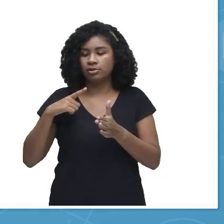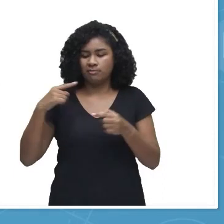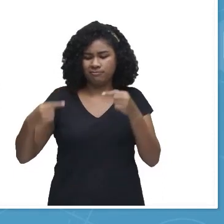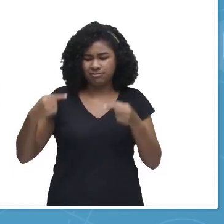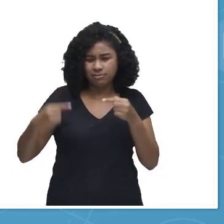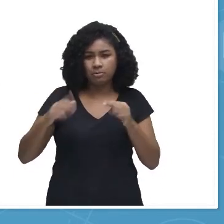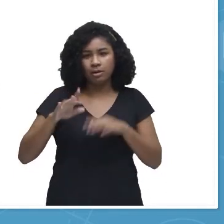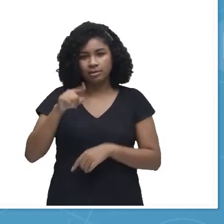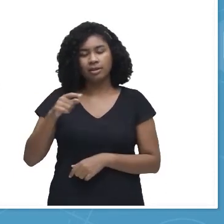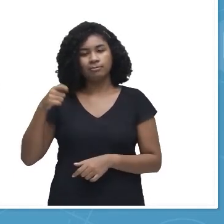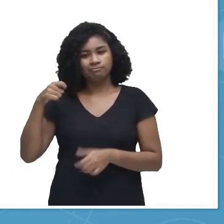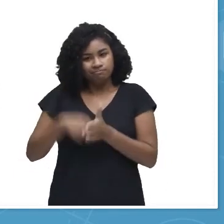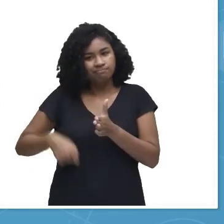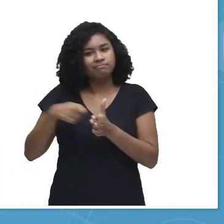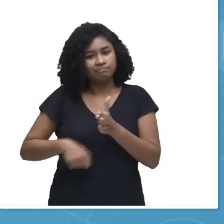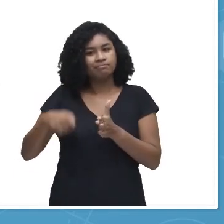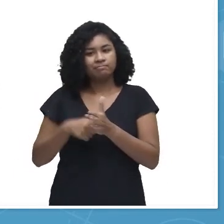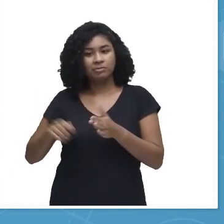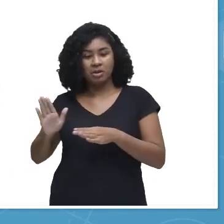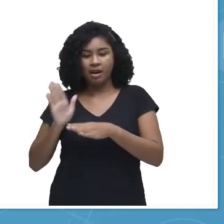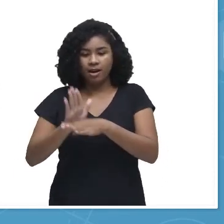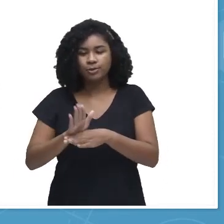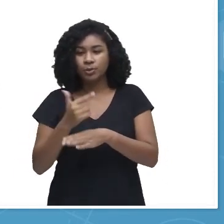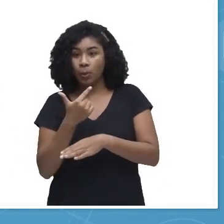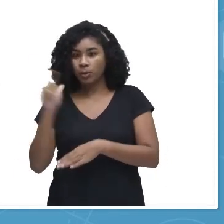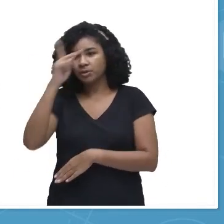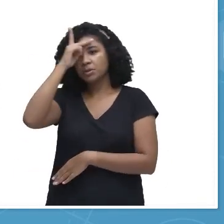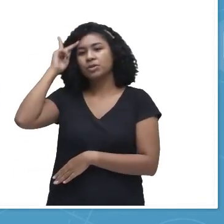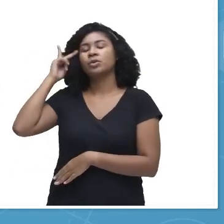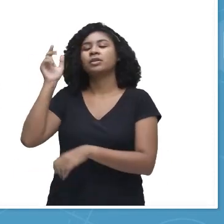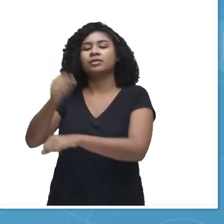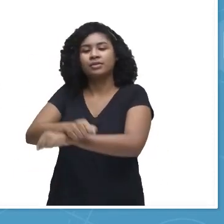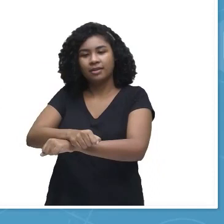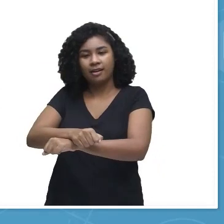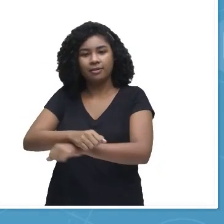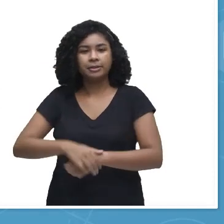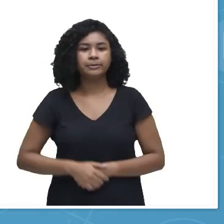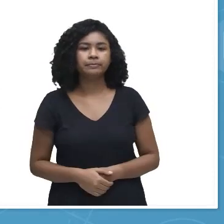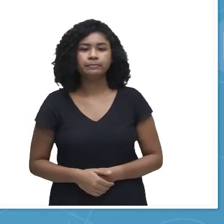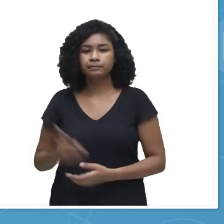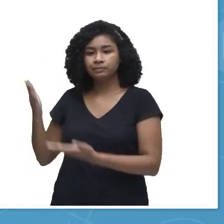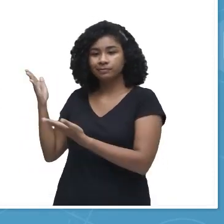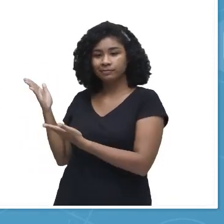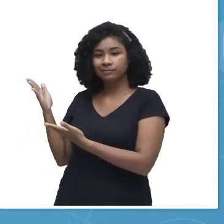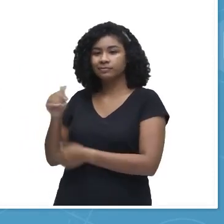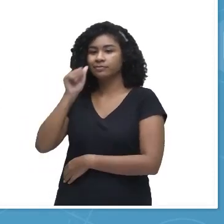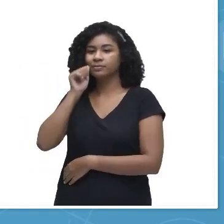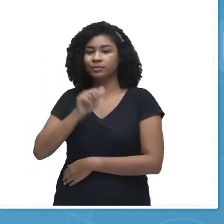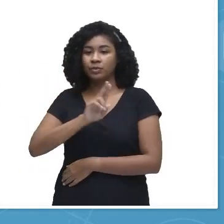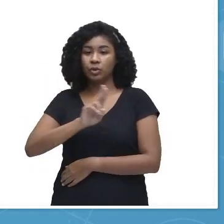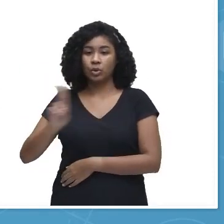Palmares. A próxima personalidade que a gente vai conhecer agora, também é uma mulher bastante conhecida e guerreira,